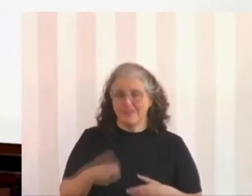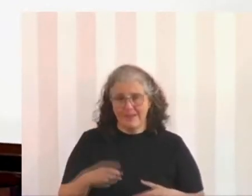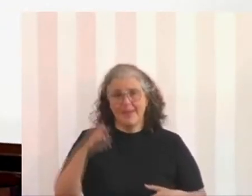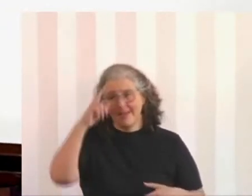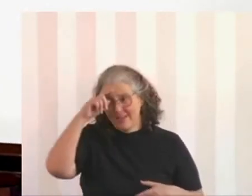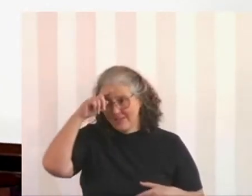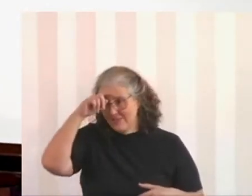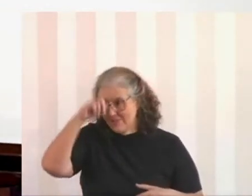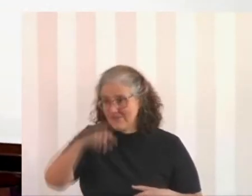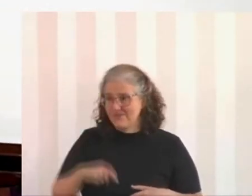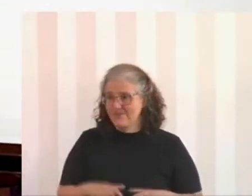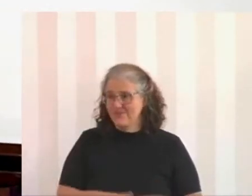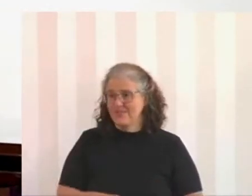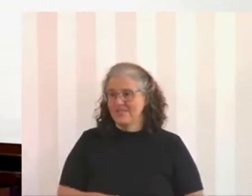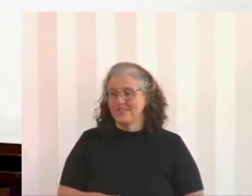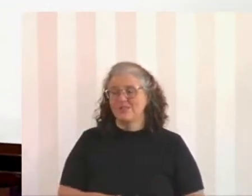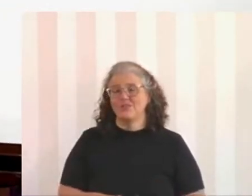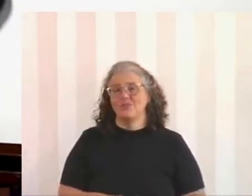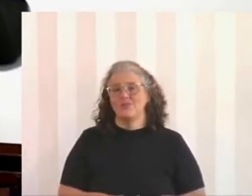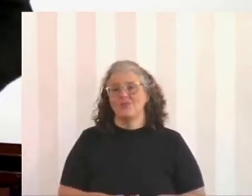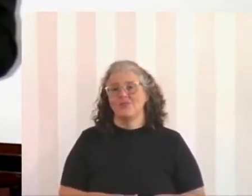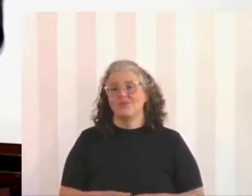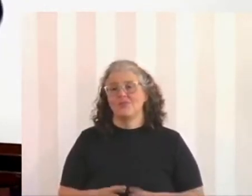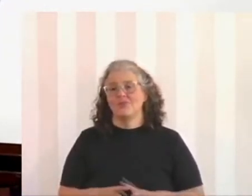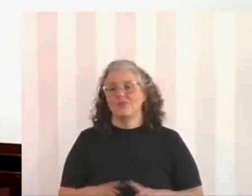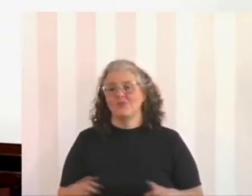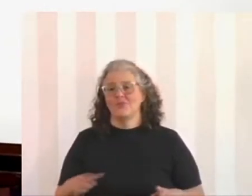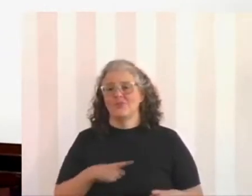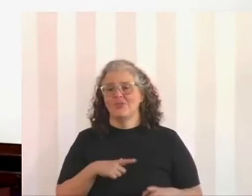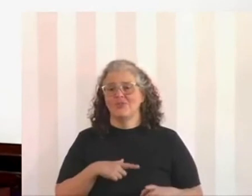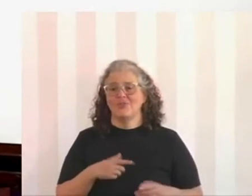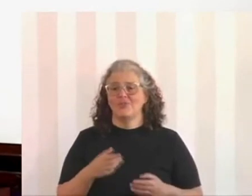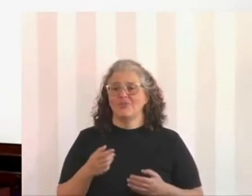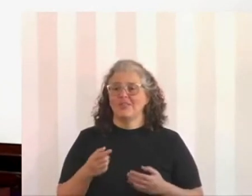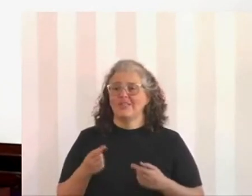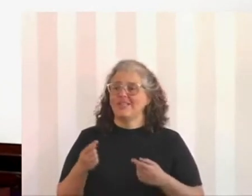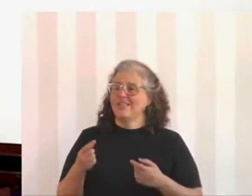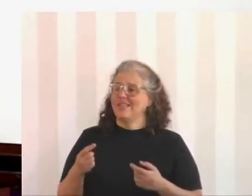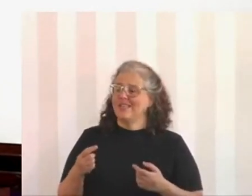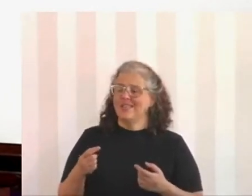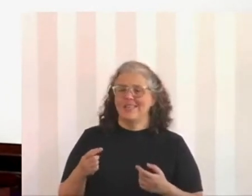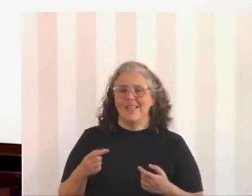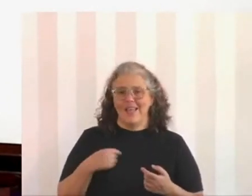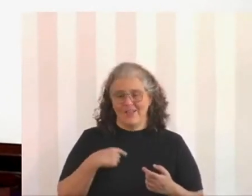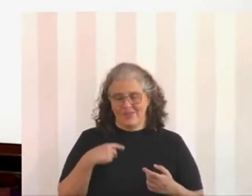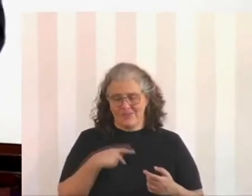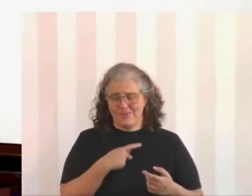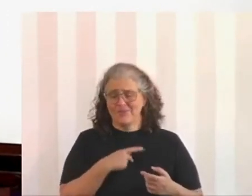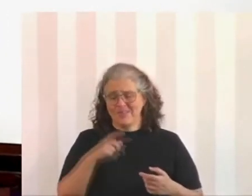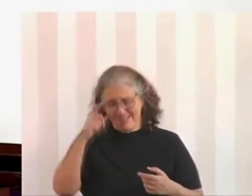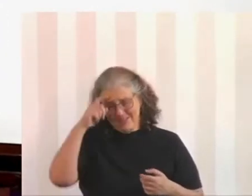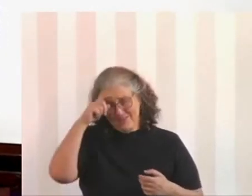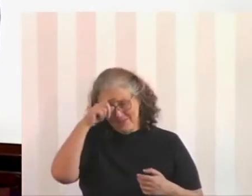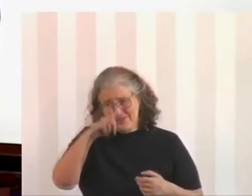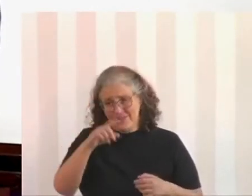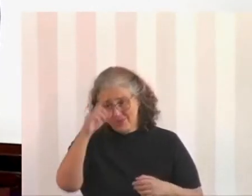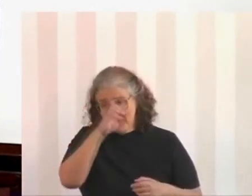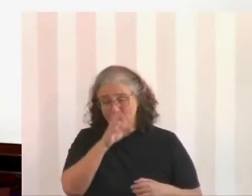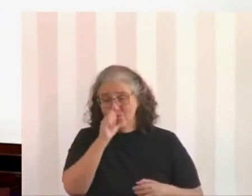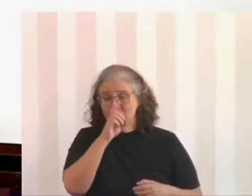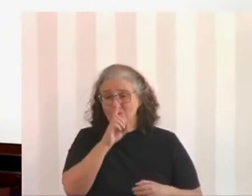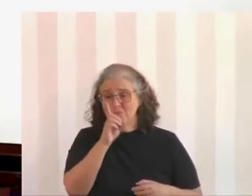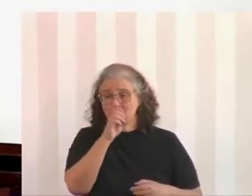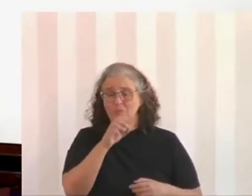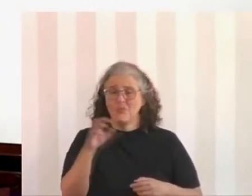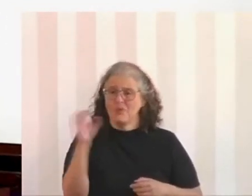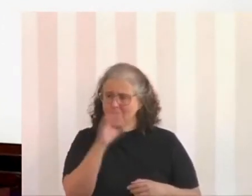e ceiar com meus irmãos, e ali conversarmos sobre várias coisas, é tão gostosa, que aí depois eu durmo um